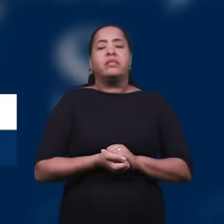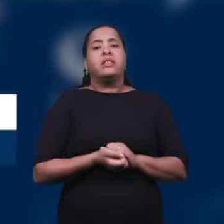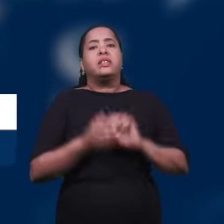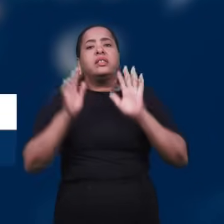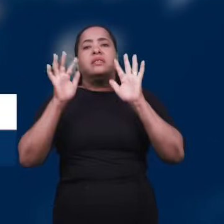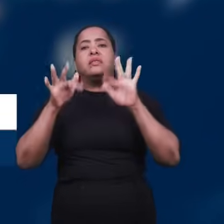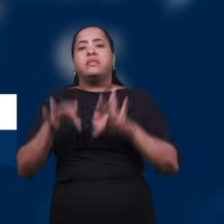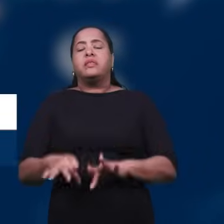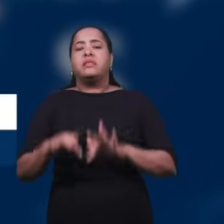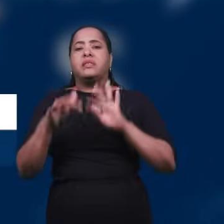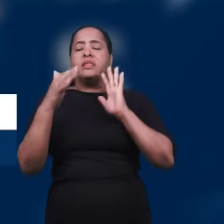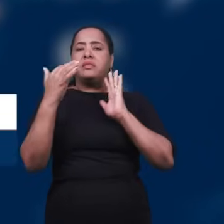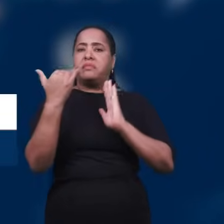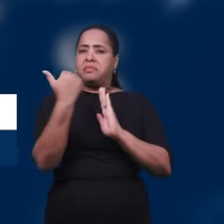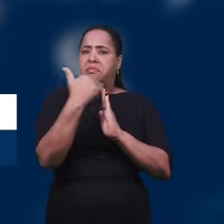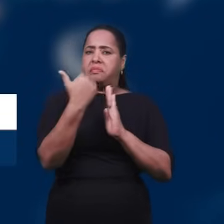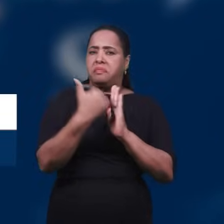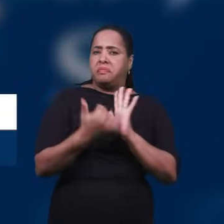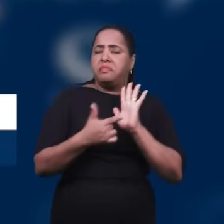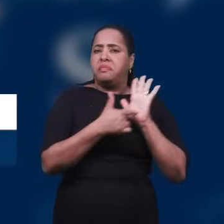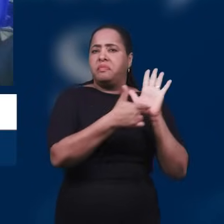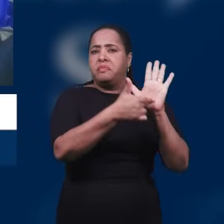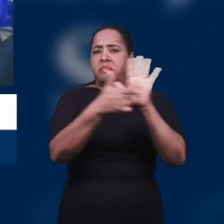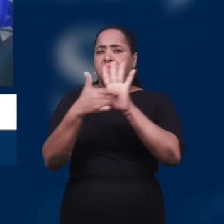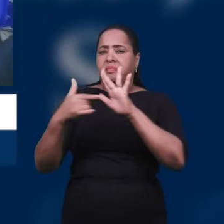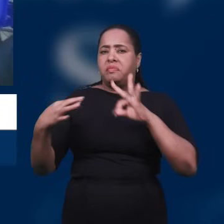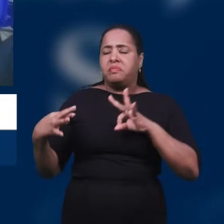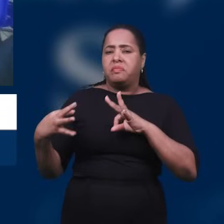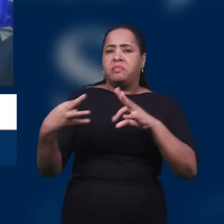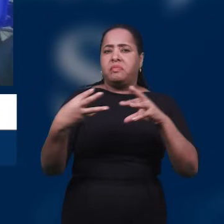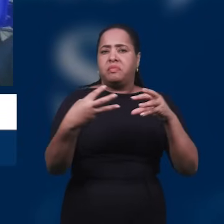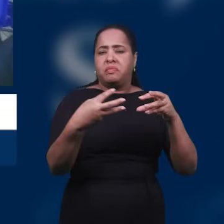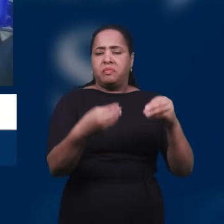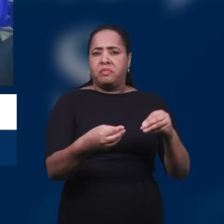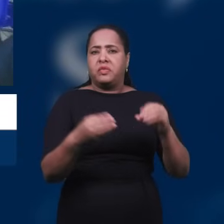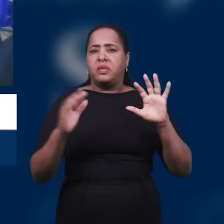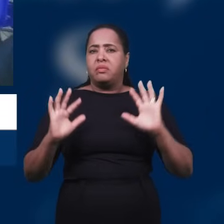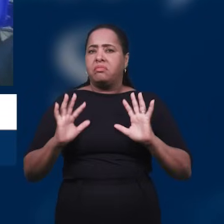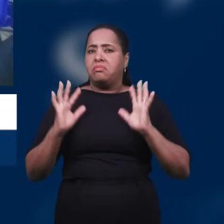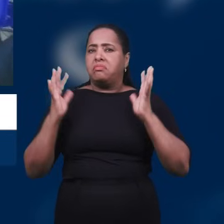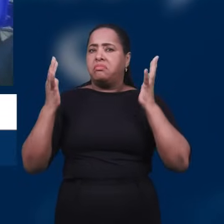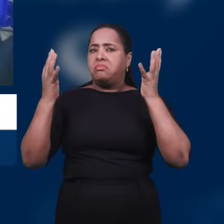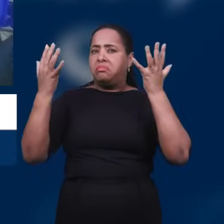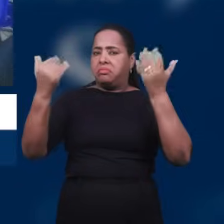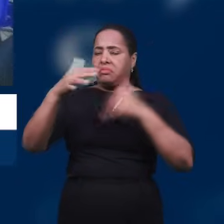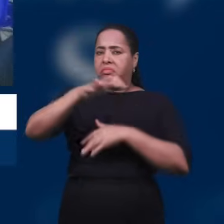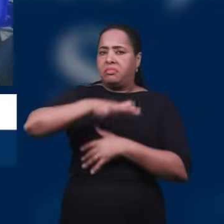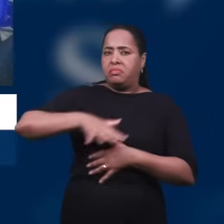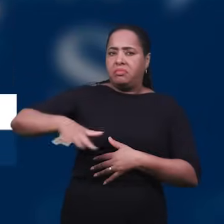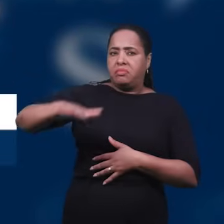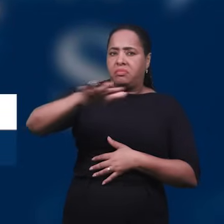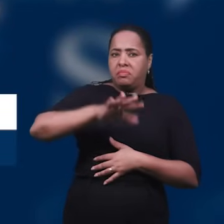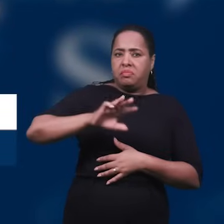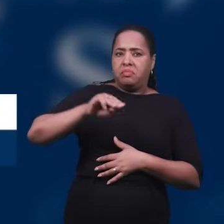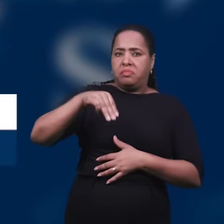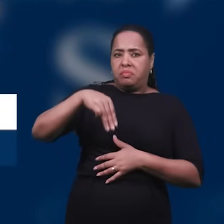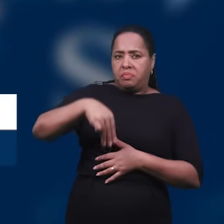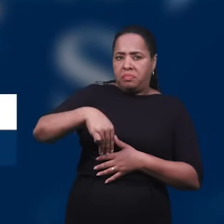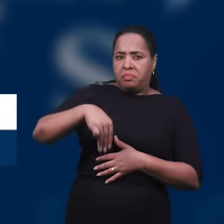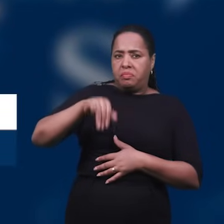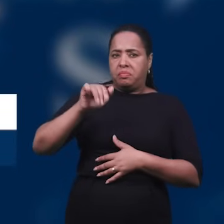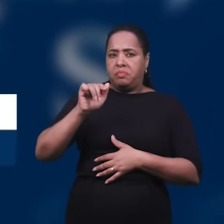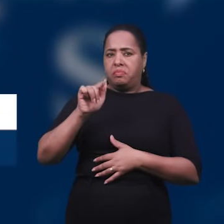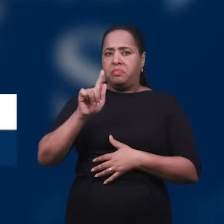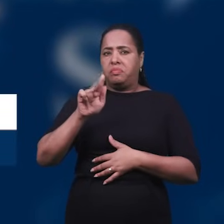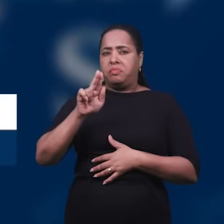Finalizamos essa matéria mostrando a todos nossos irmãos o evento que aconteceu na área de Miguel